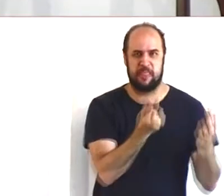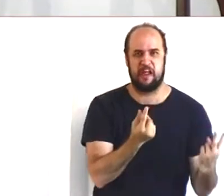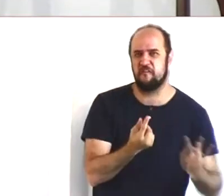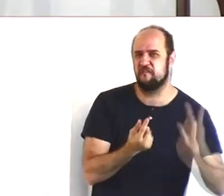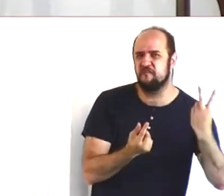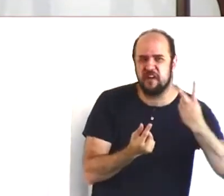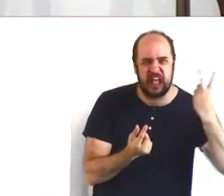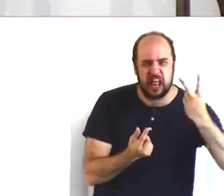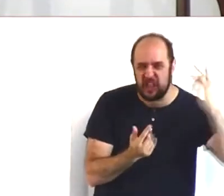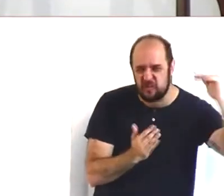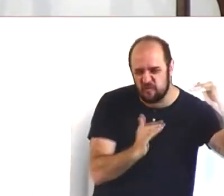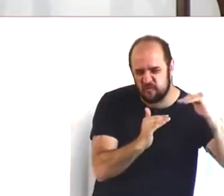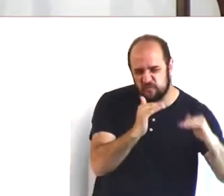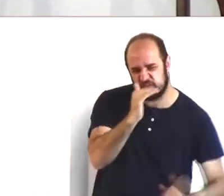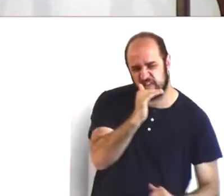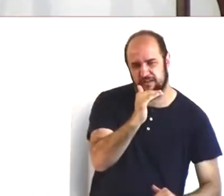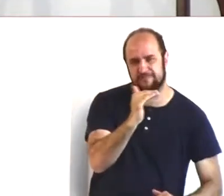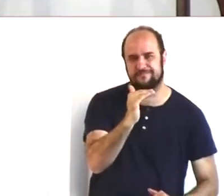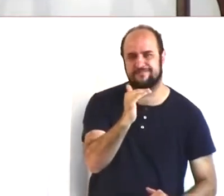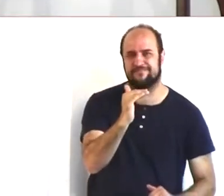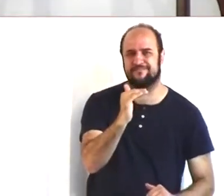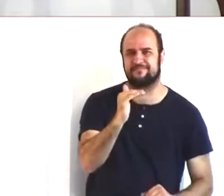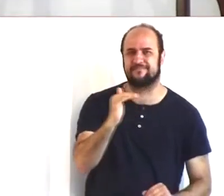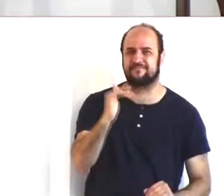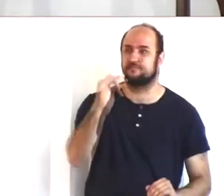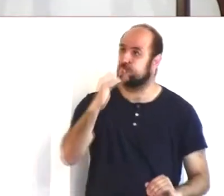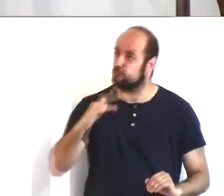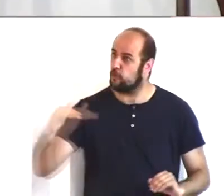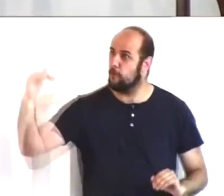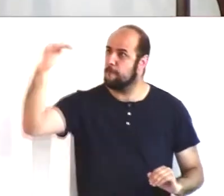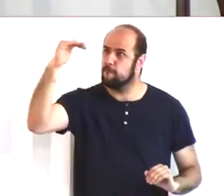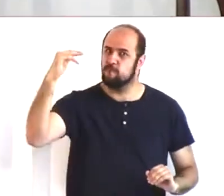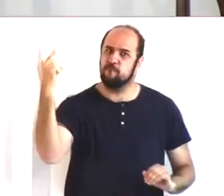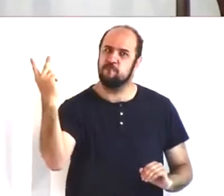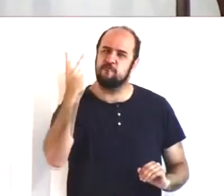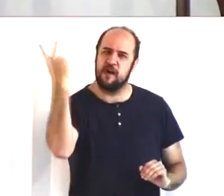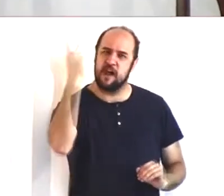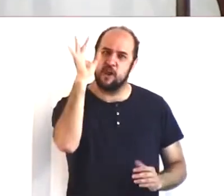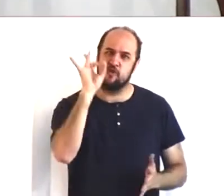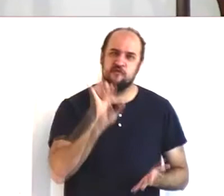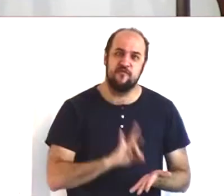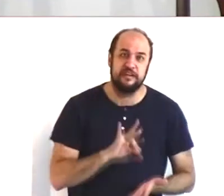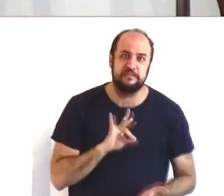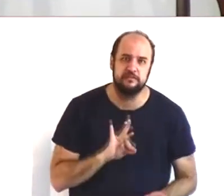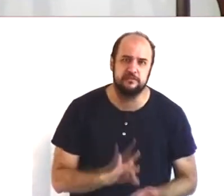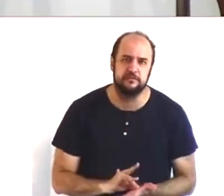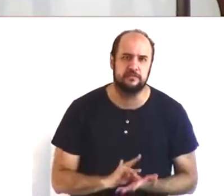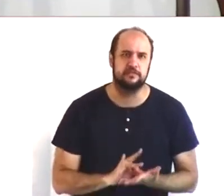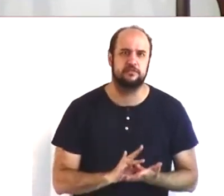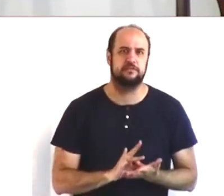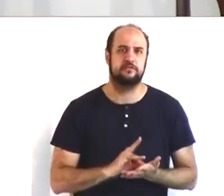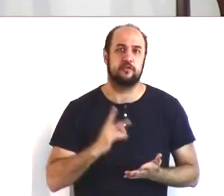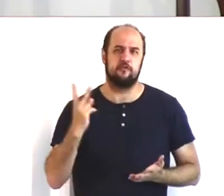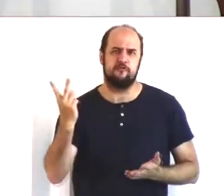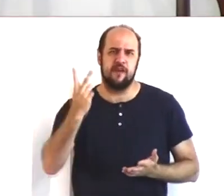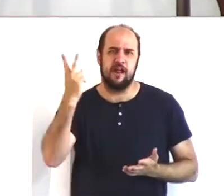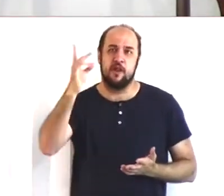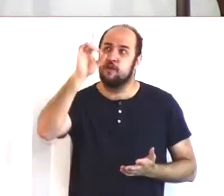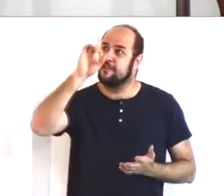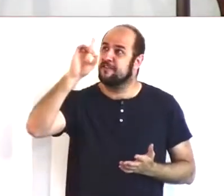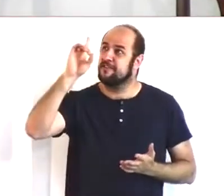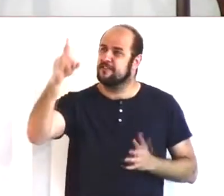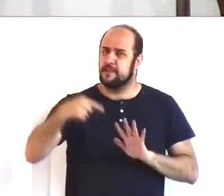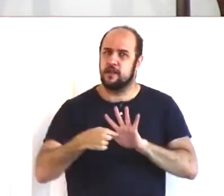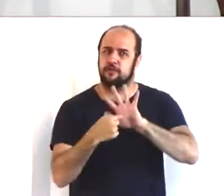é feita da riqueza da glória de Deus. O verdadeiro valor de pessoas e de coisas foi dado por